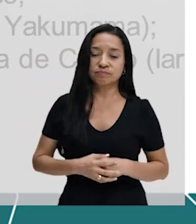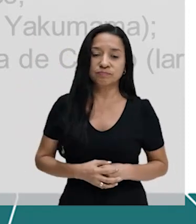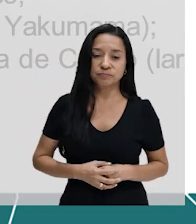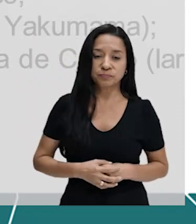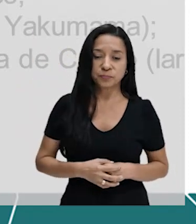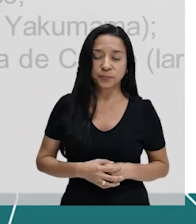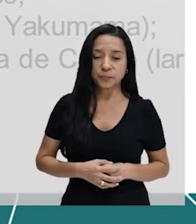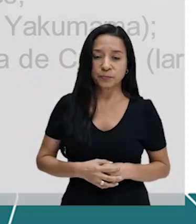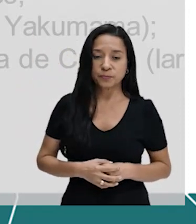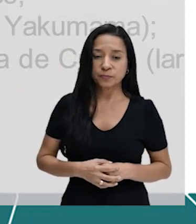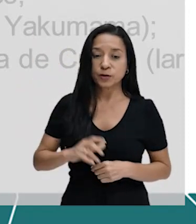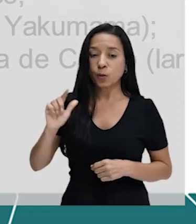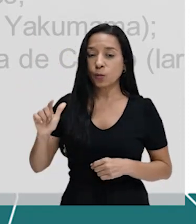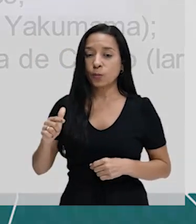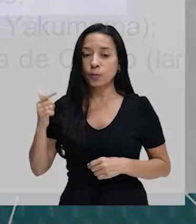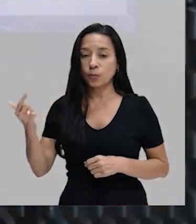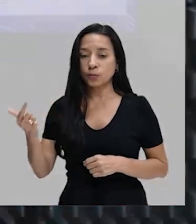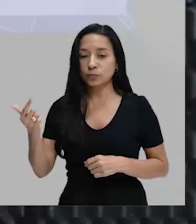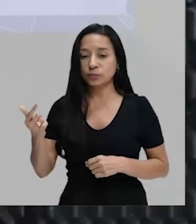Ayarcate,